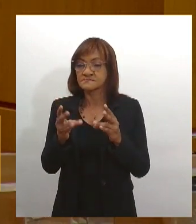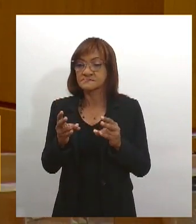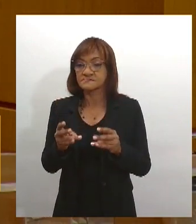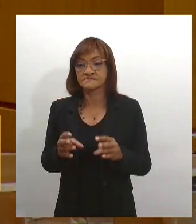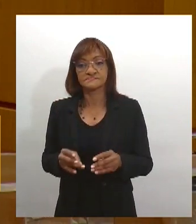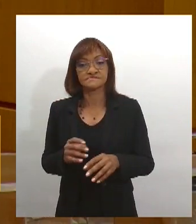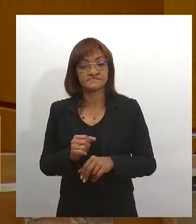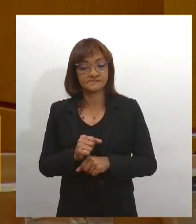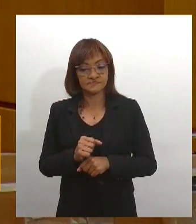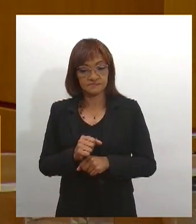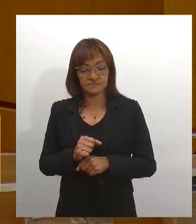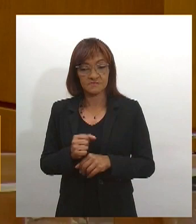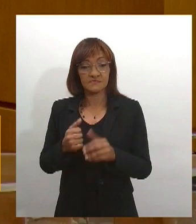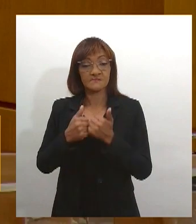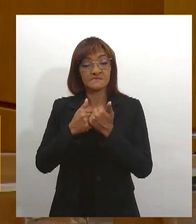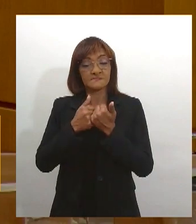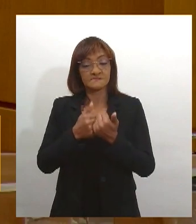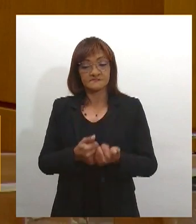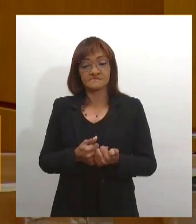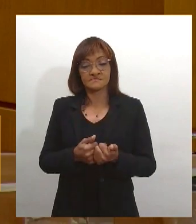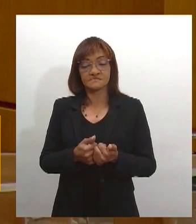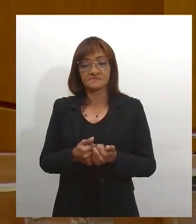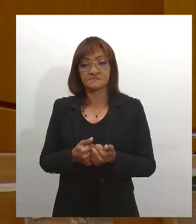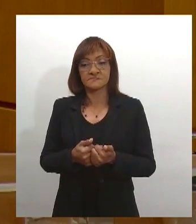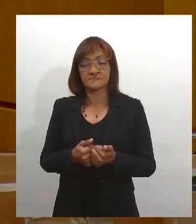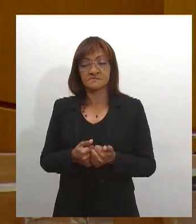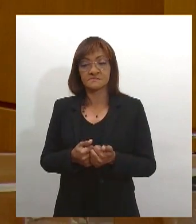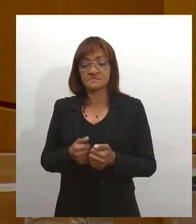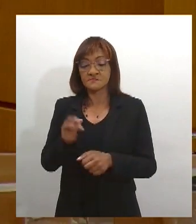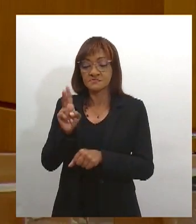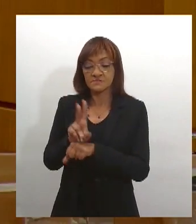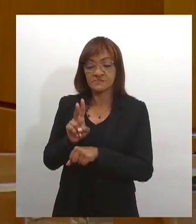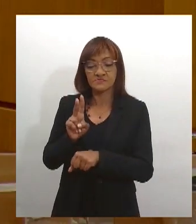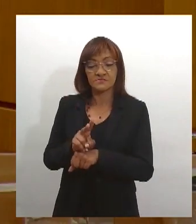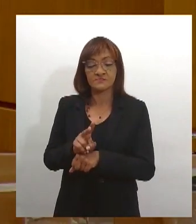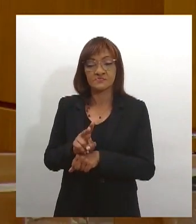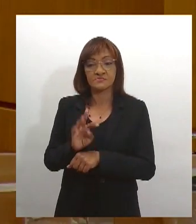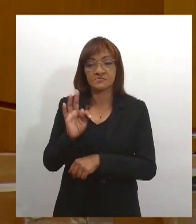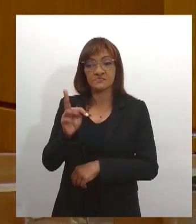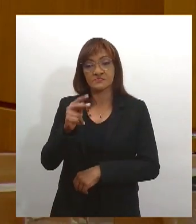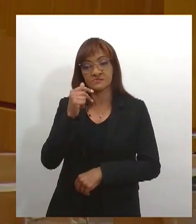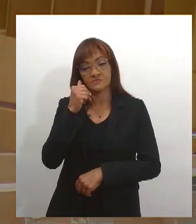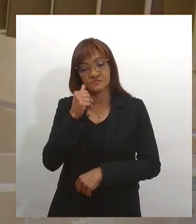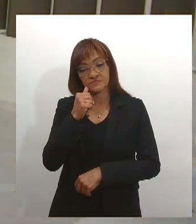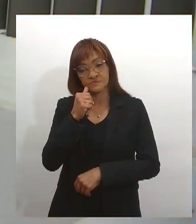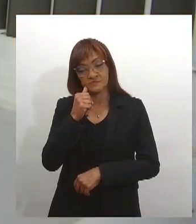defesa ou em defesa das mulheres.